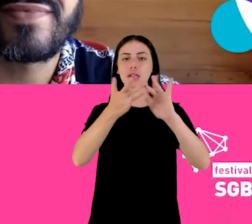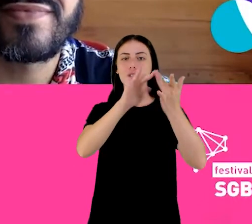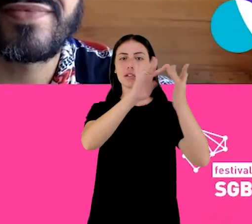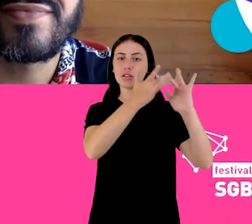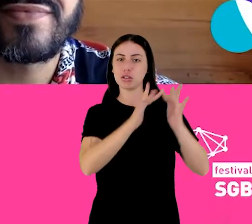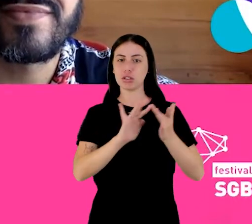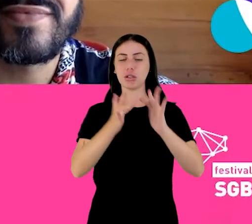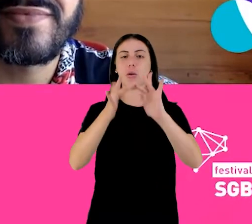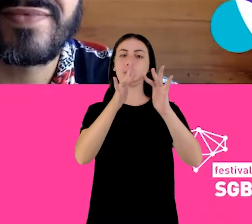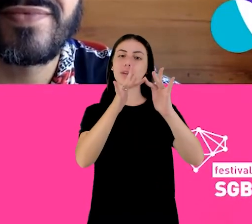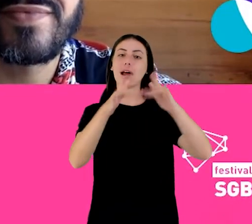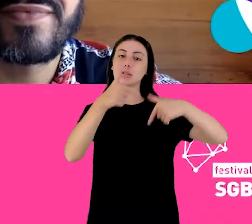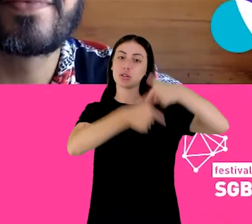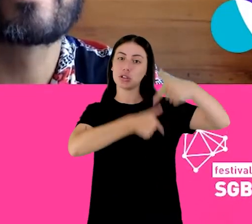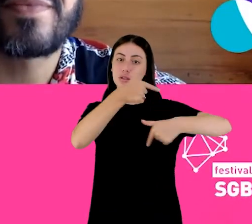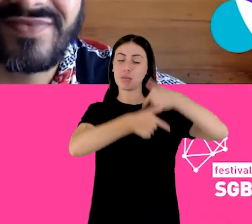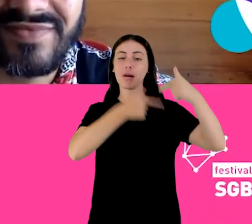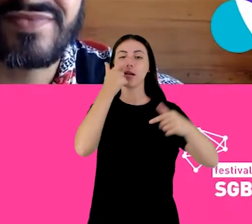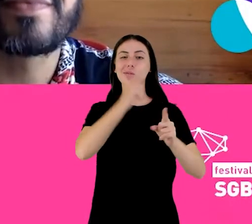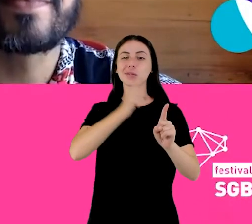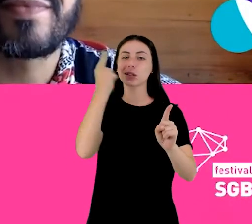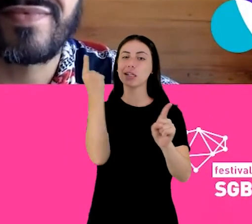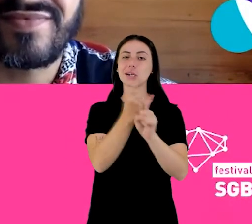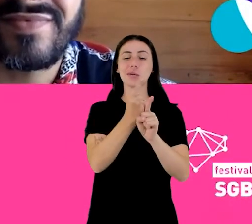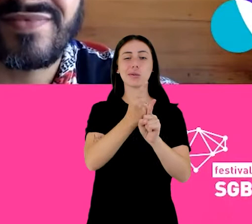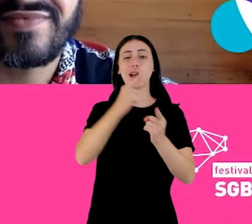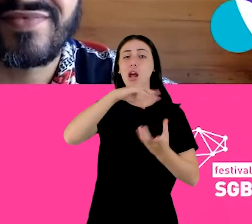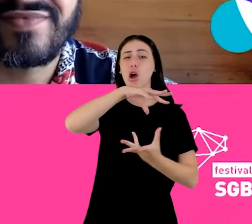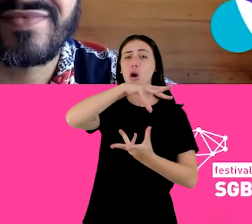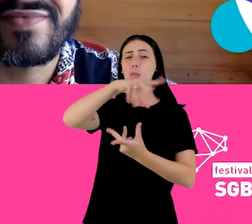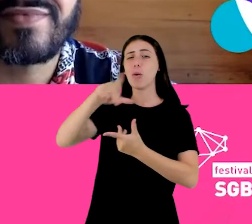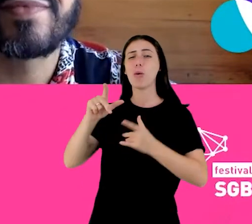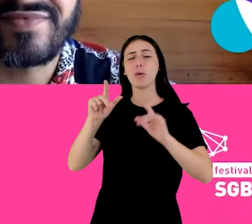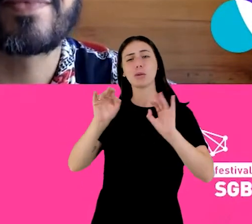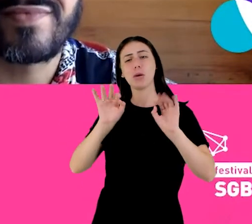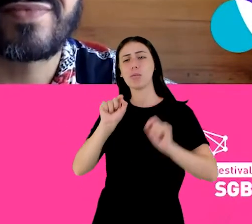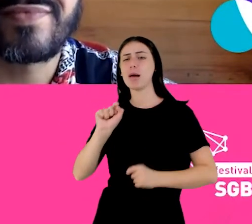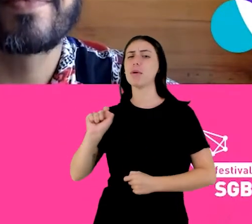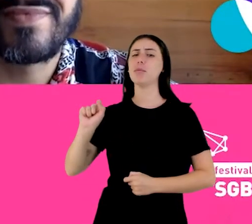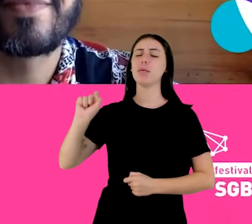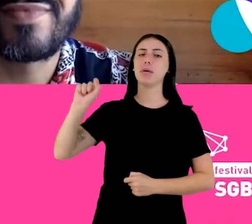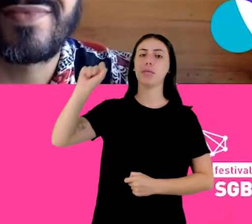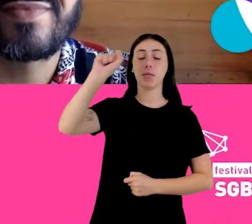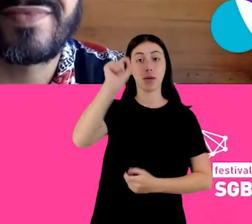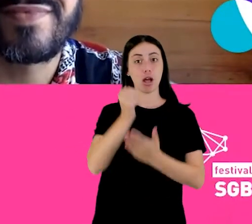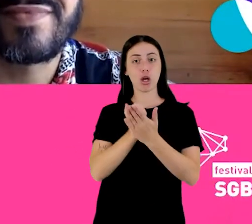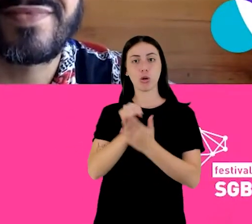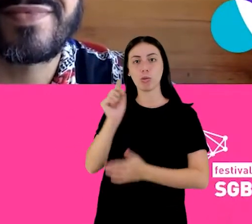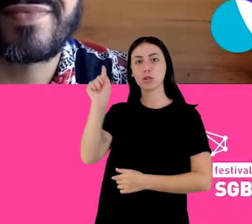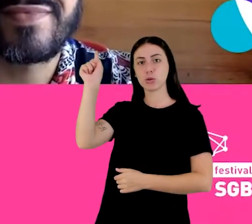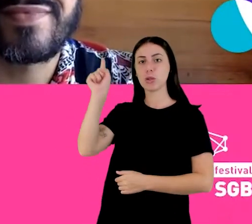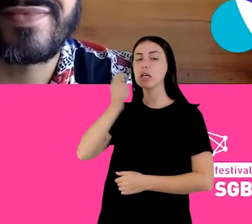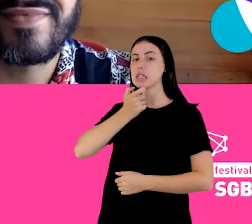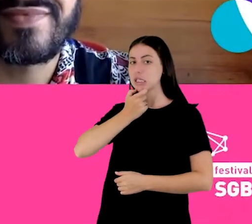ele é uma plataforma de networking mundial que promove encontros no mundo inteiro. Ele